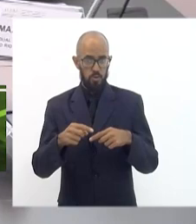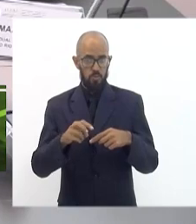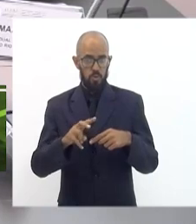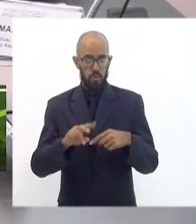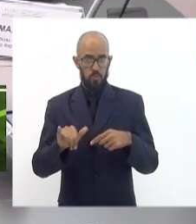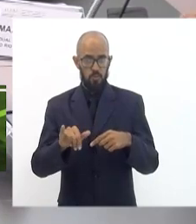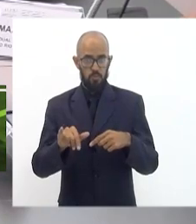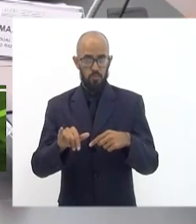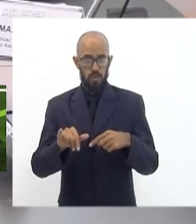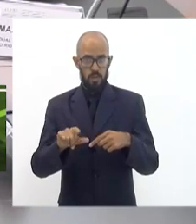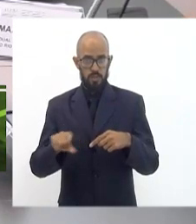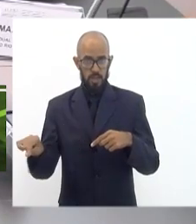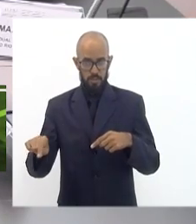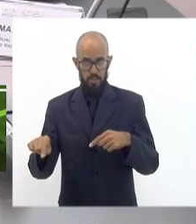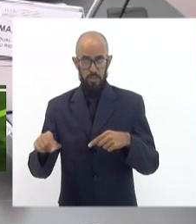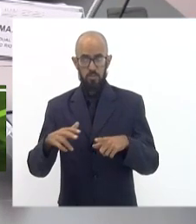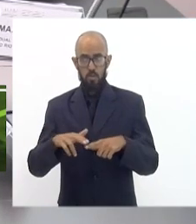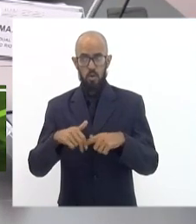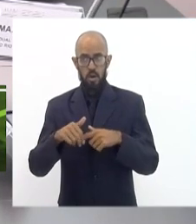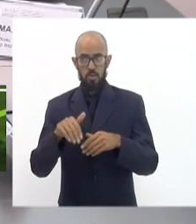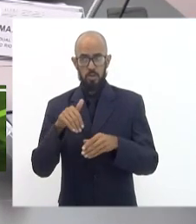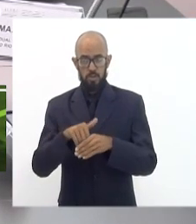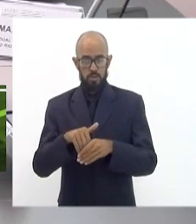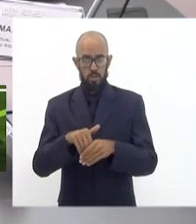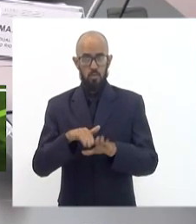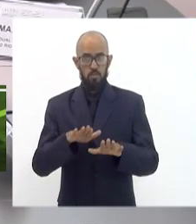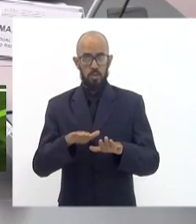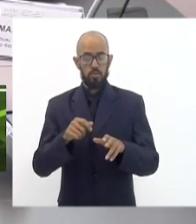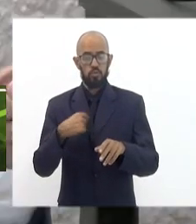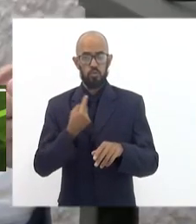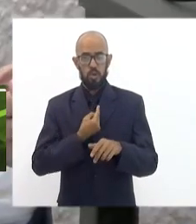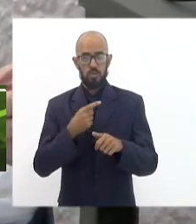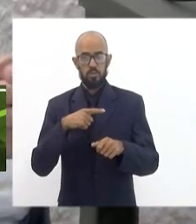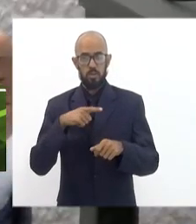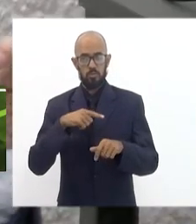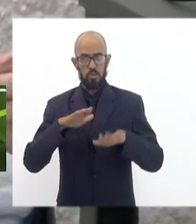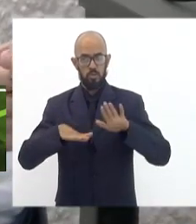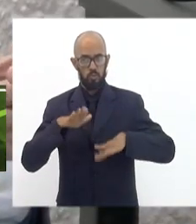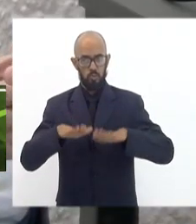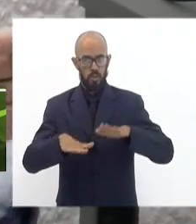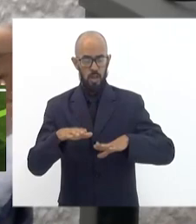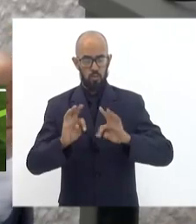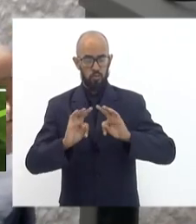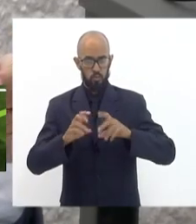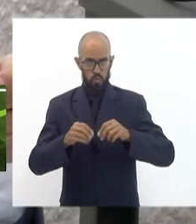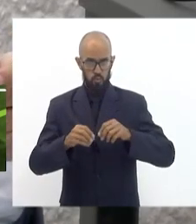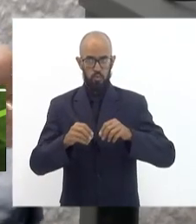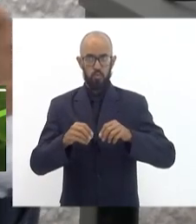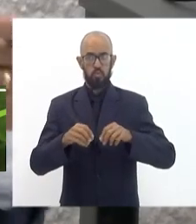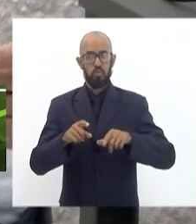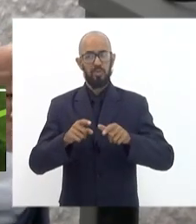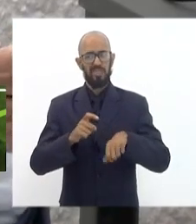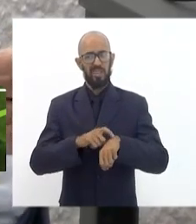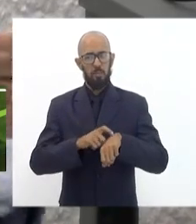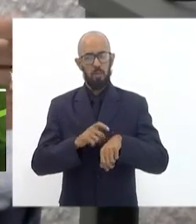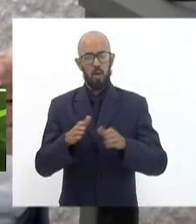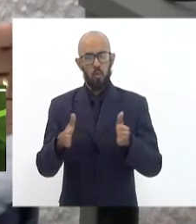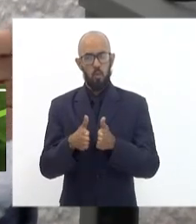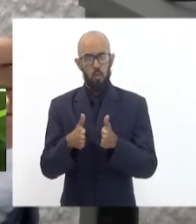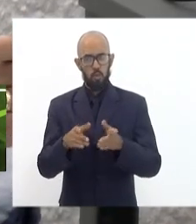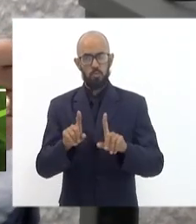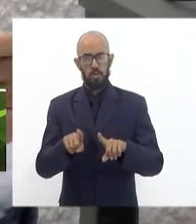para o caso do pleito eleitoral Nós tomamos esses cuidados ainda não deu para fazer muita coisa O tempo é curto mas a gente